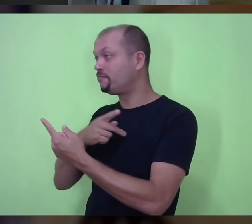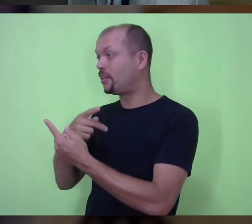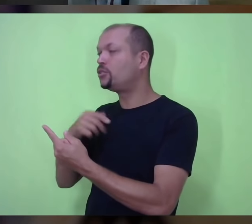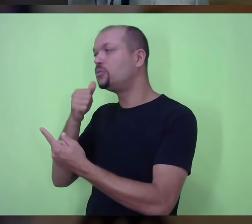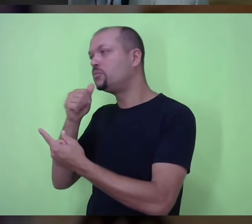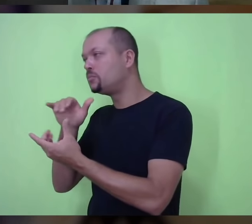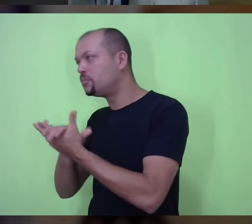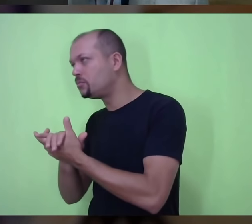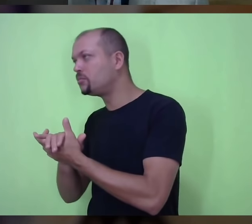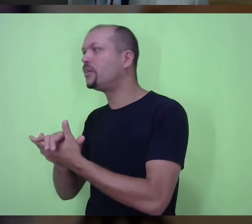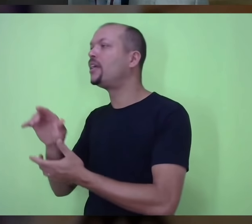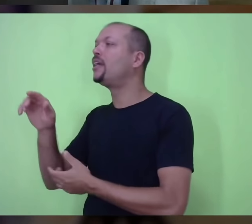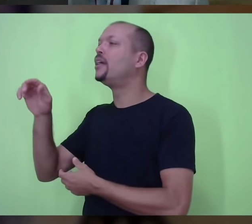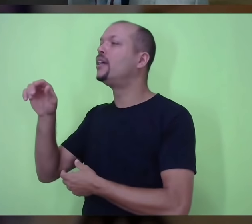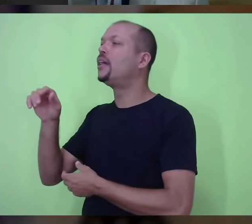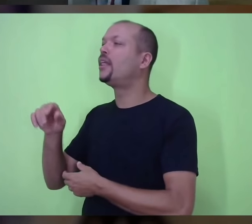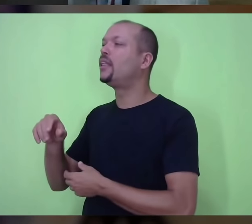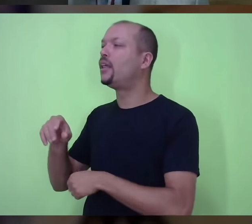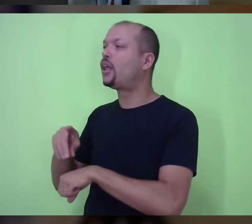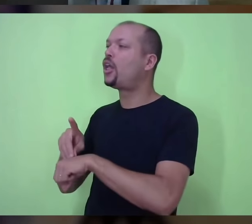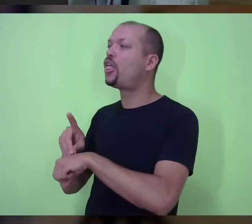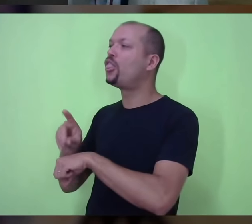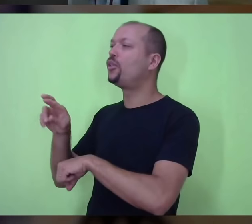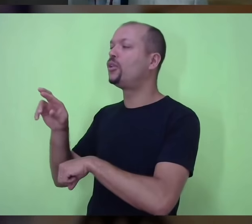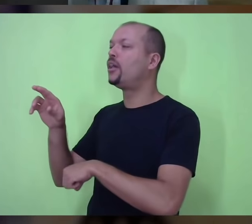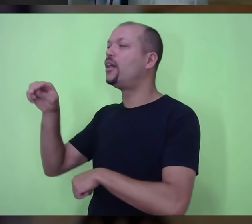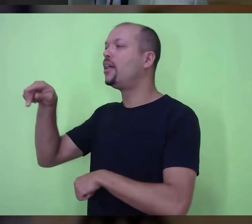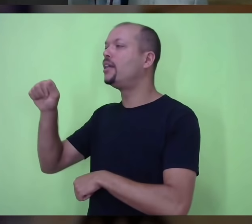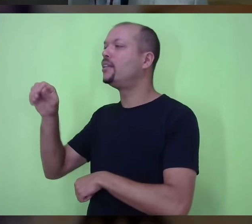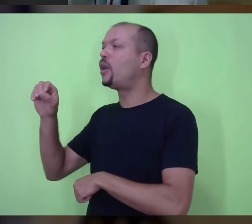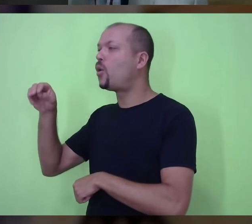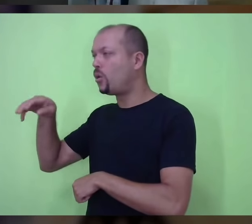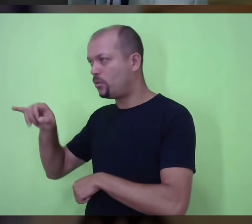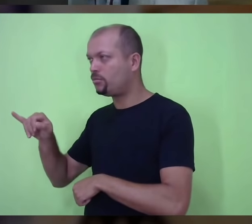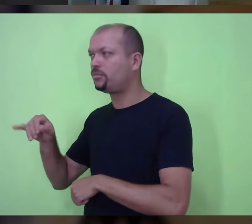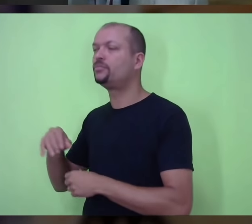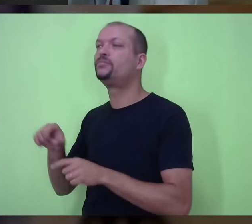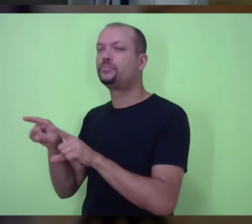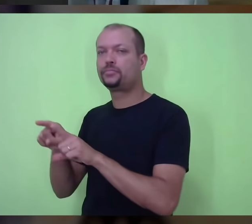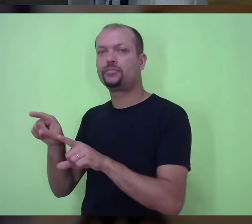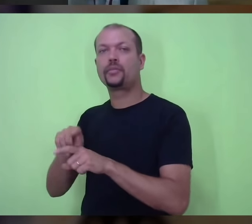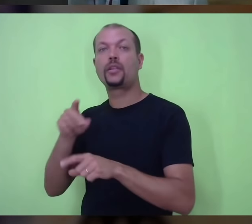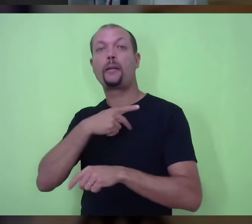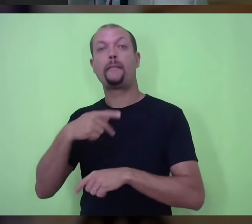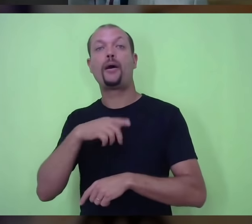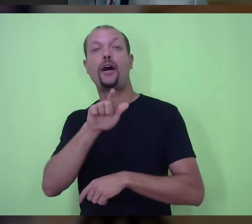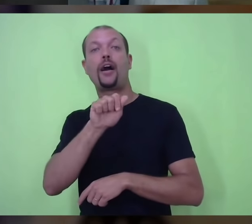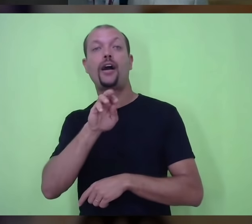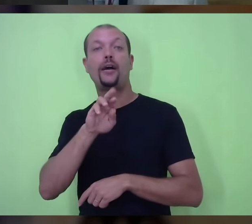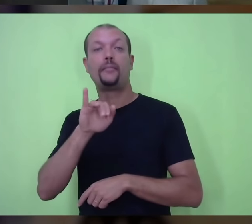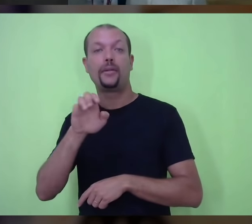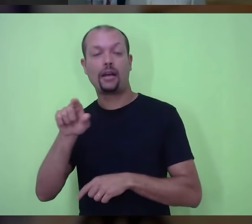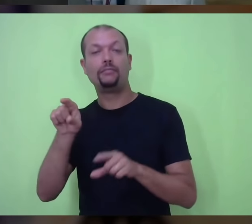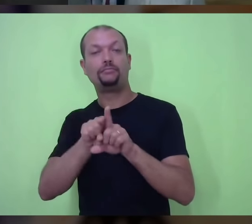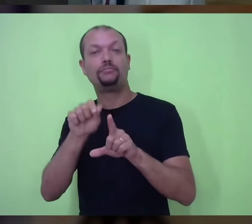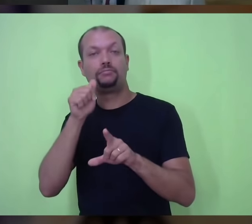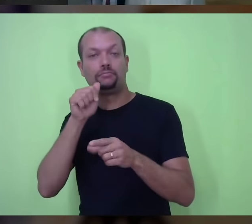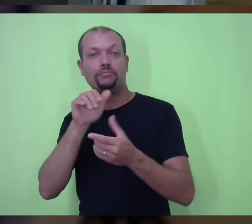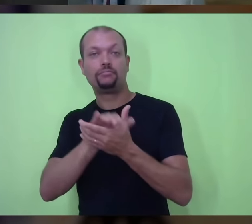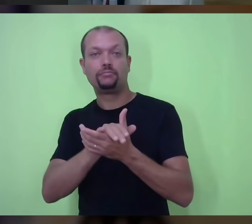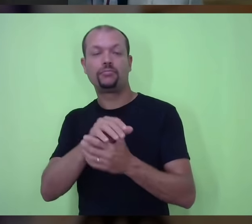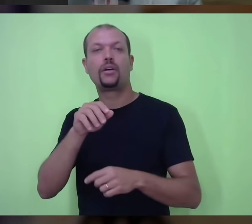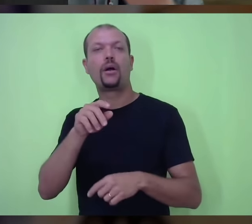a sua esposa, a doutora Naomi. A professora Naomi trabalha também aqui no UNASP. Agradecer ao pastor Gabriel e a sua esposa também,